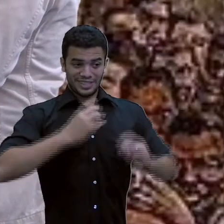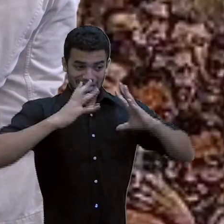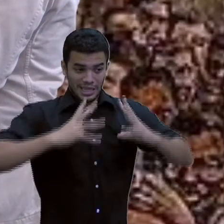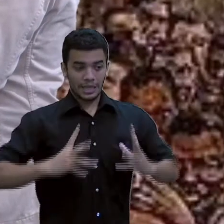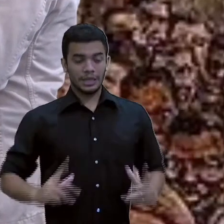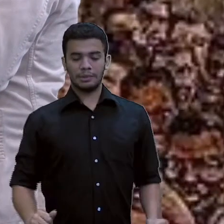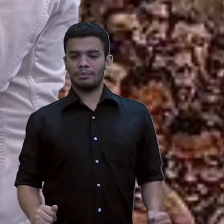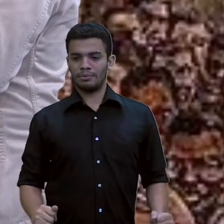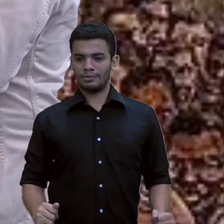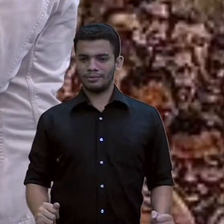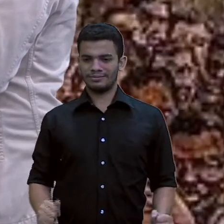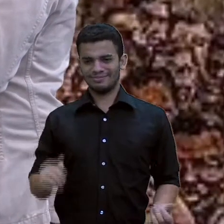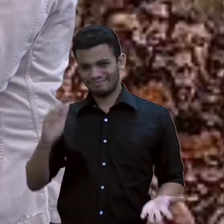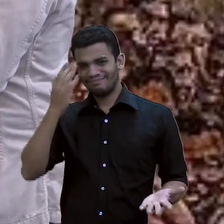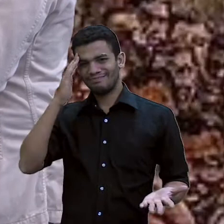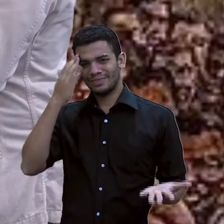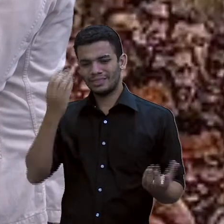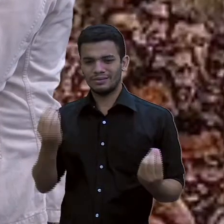das pessoas